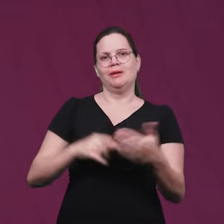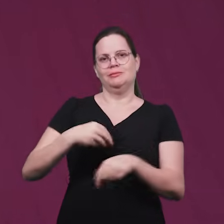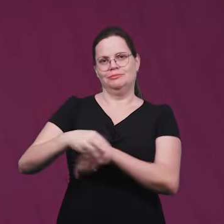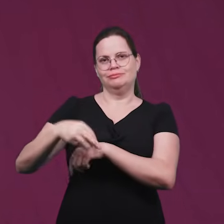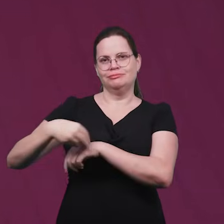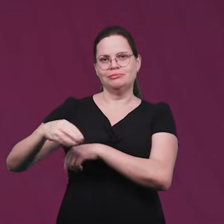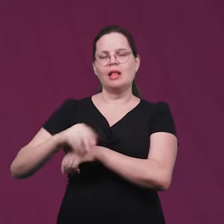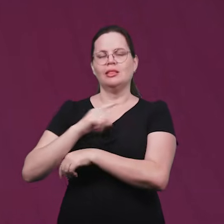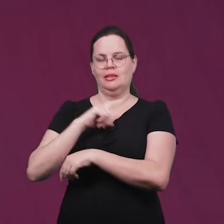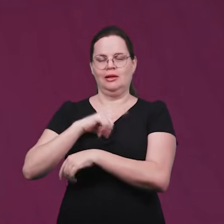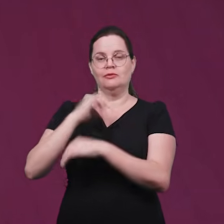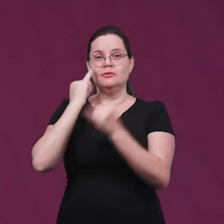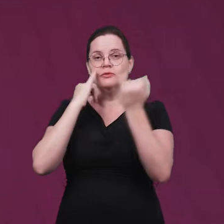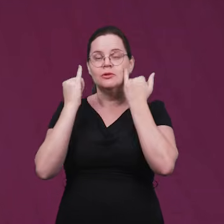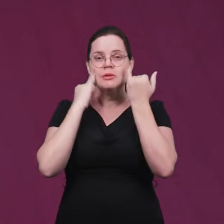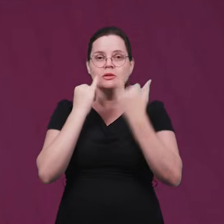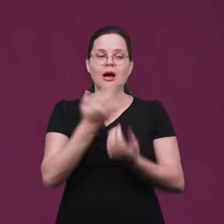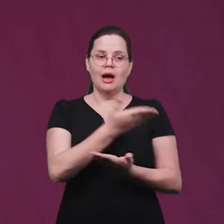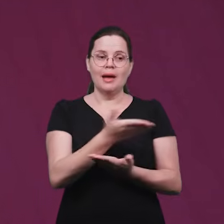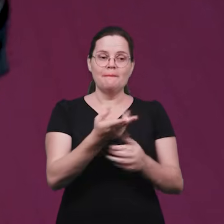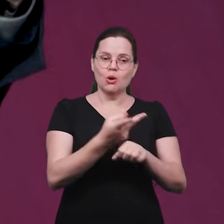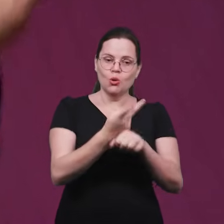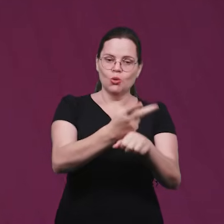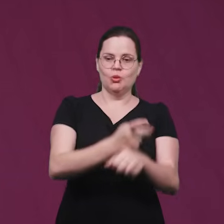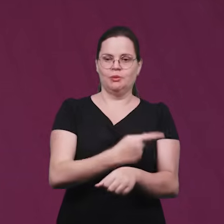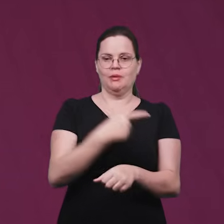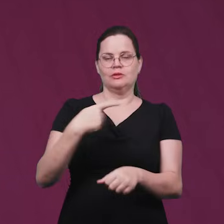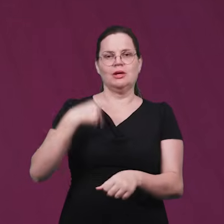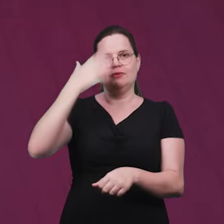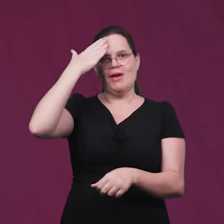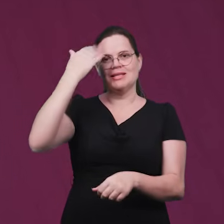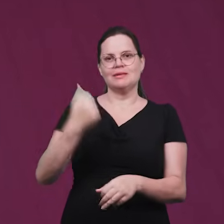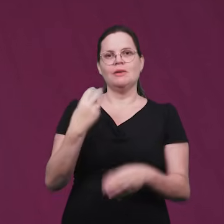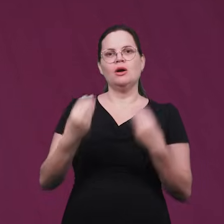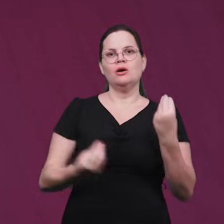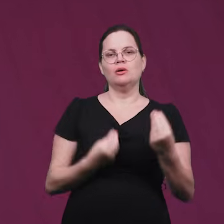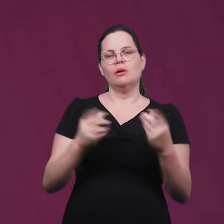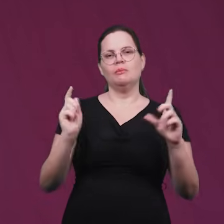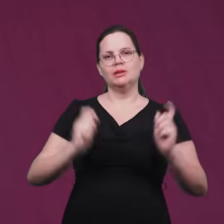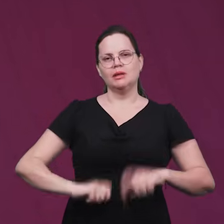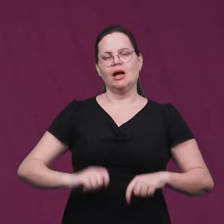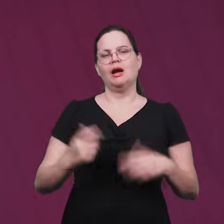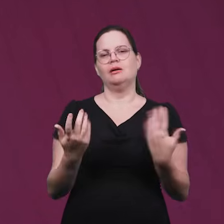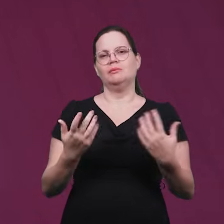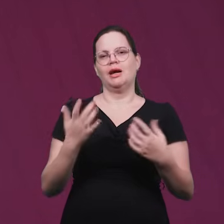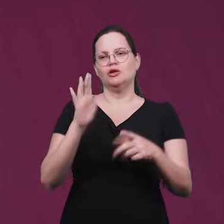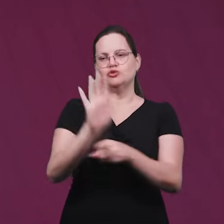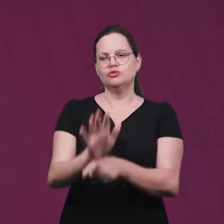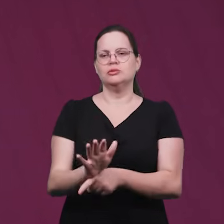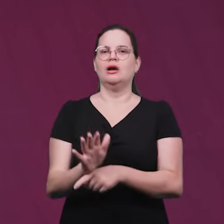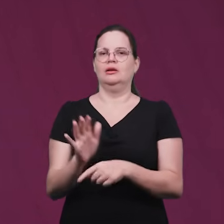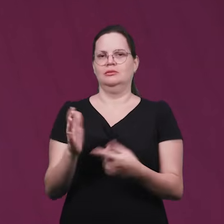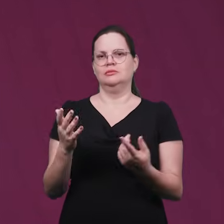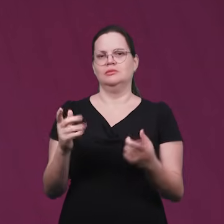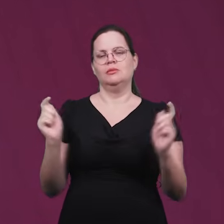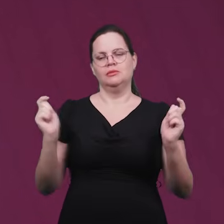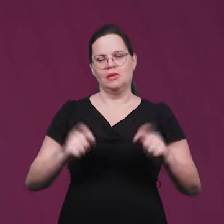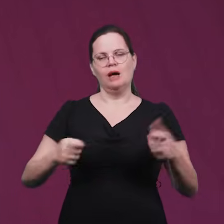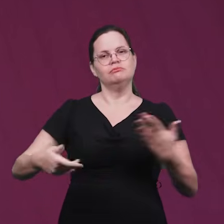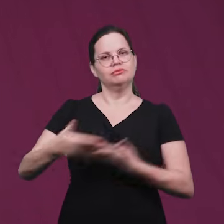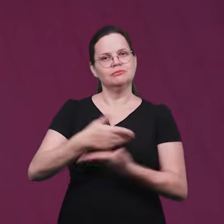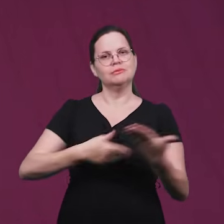e dessa forma terá as informações mais práticas de como pode, de alguma maneira,